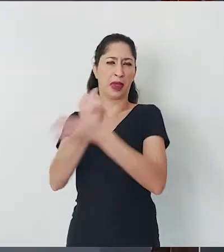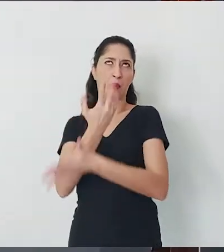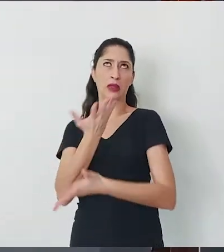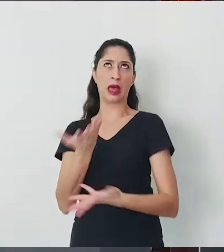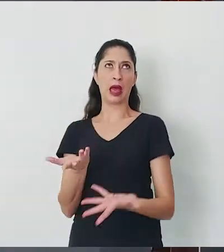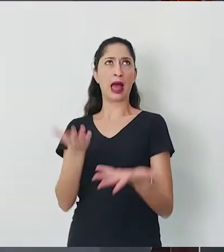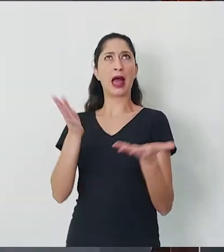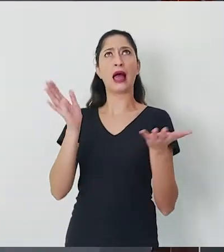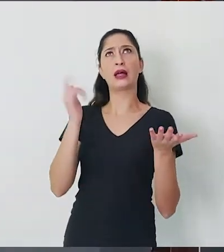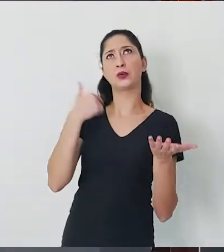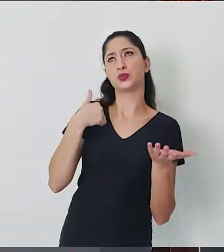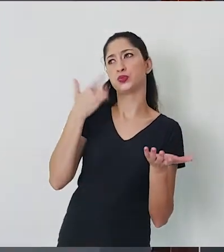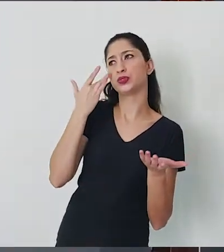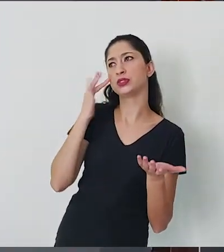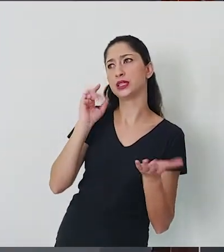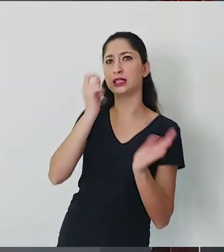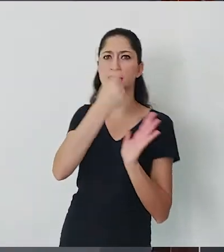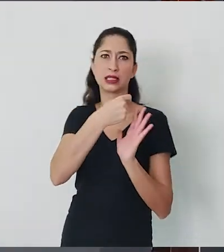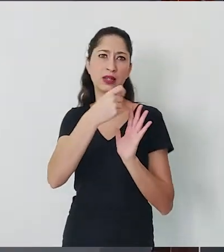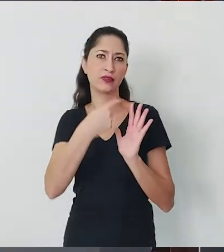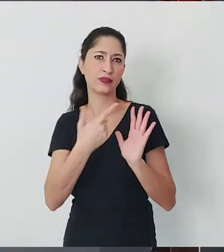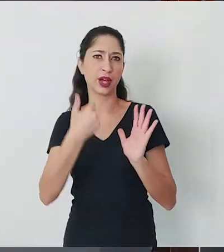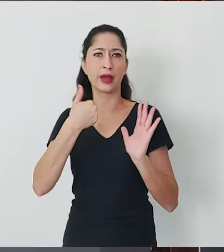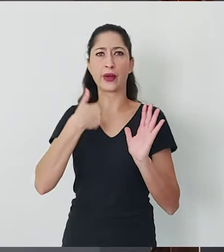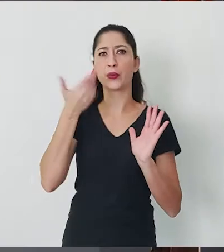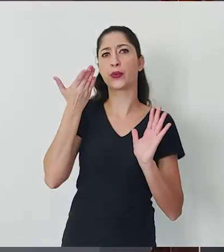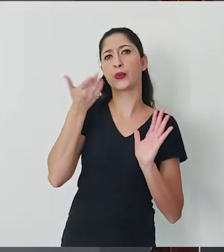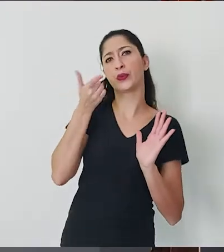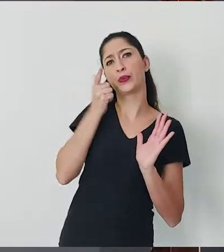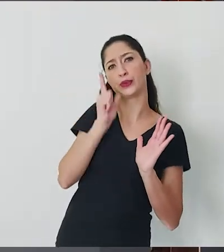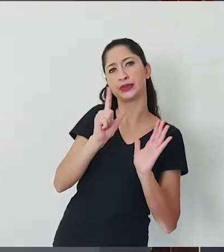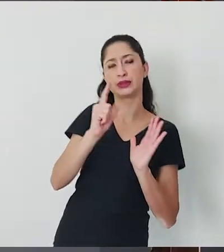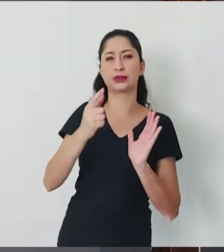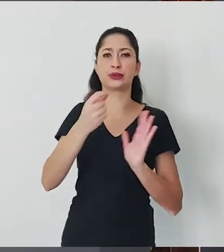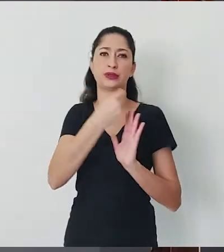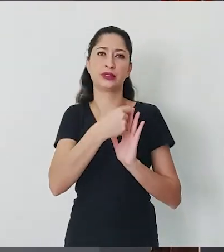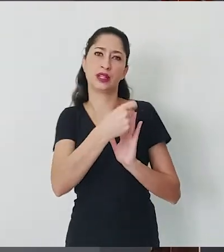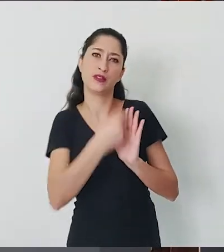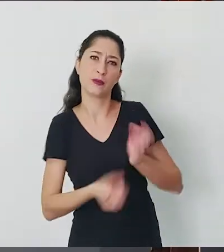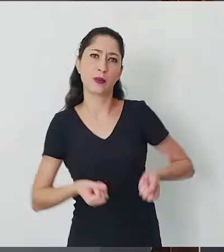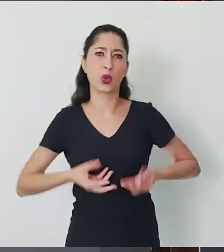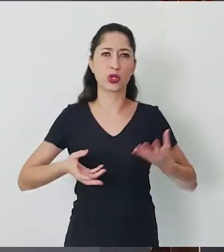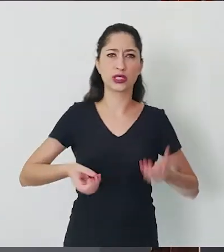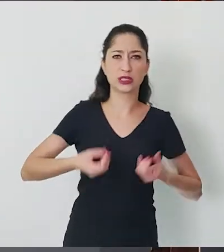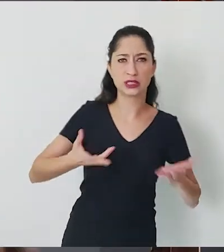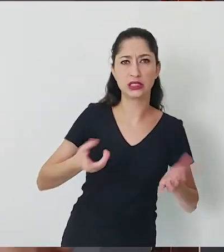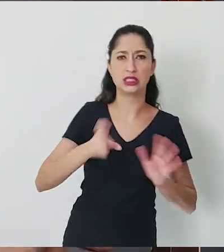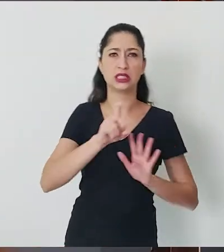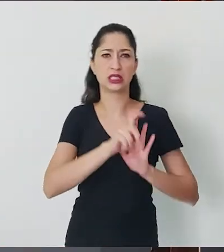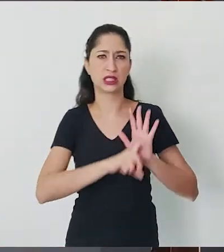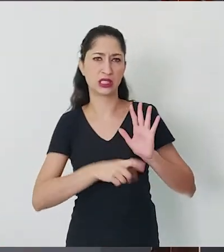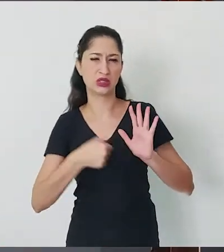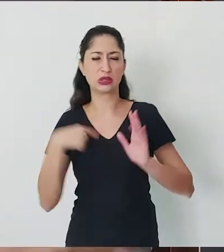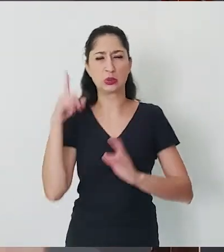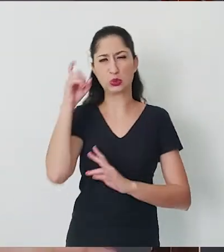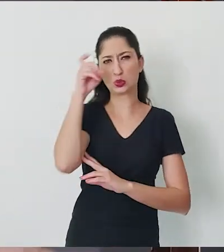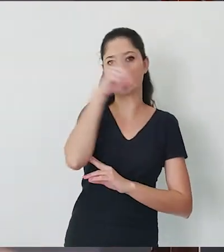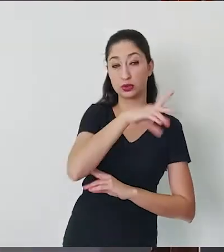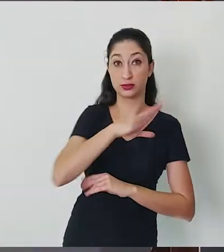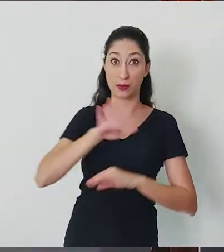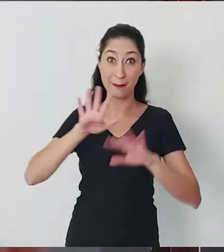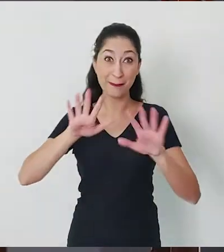assim, mas Elisa, eu não sei escrever, eu não consigo escrever texto, eu não consigo escrever poesia, redação, eu tenho